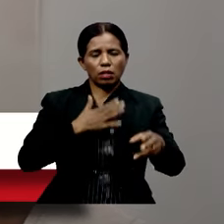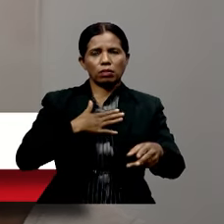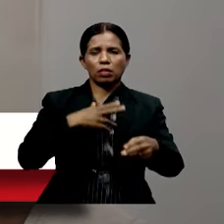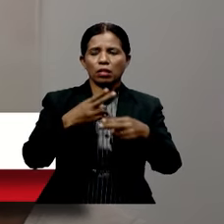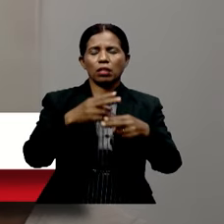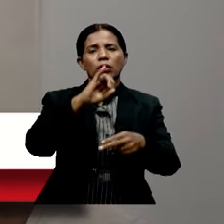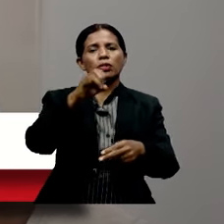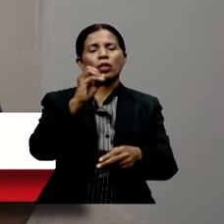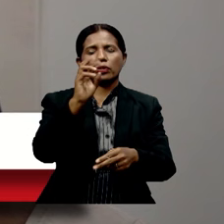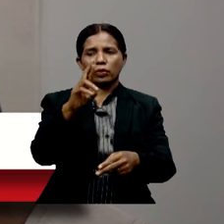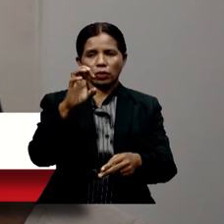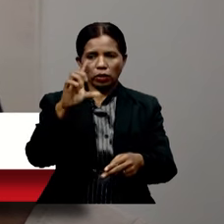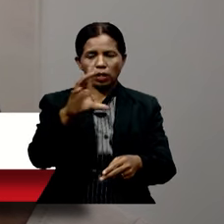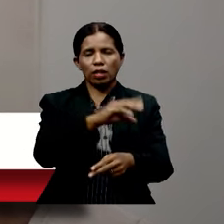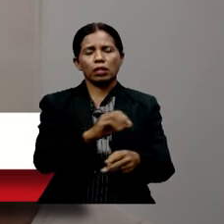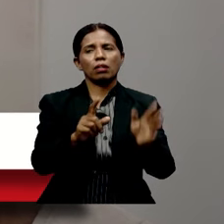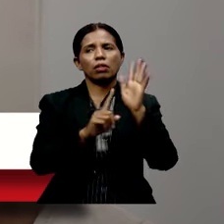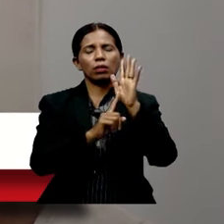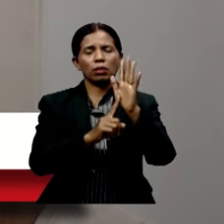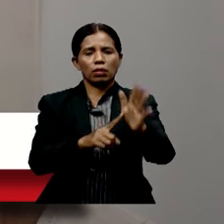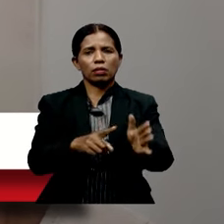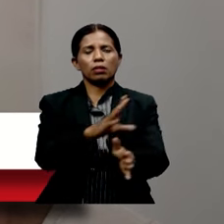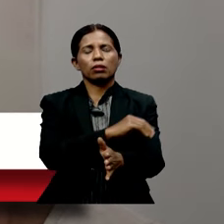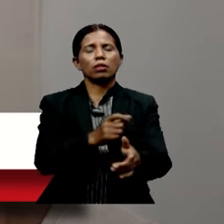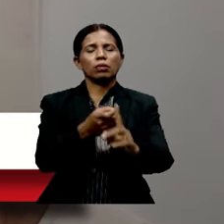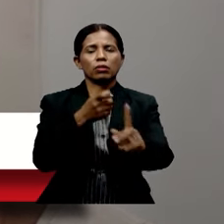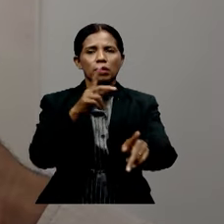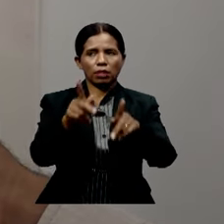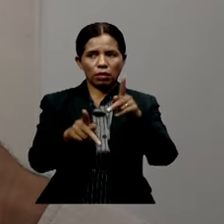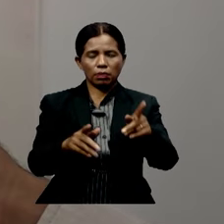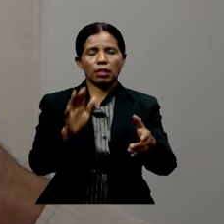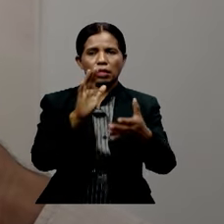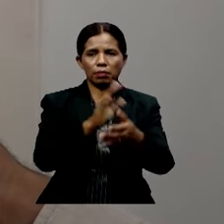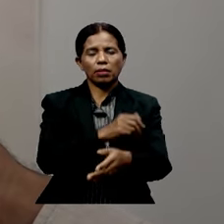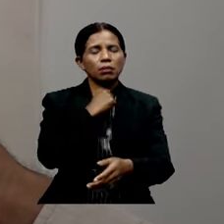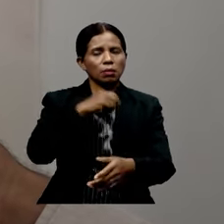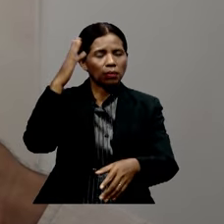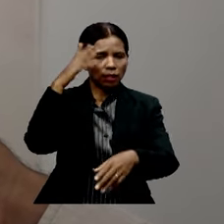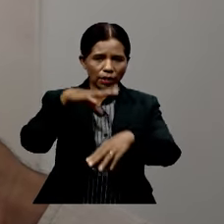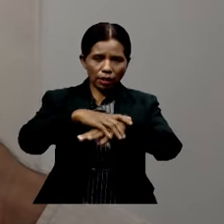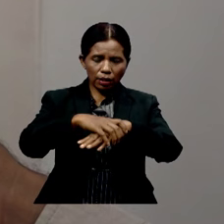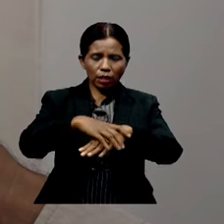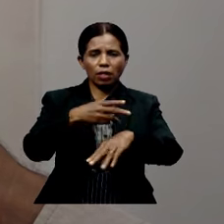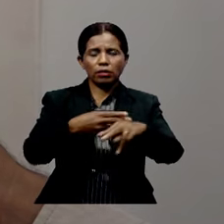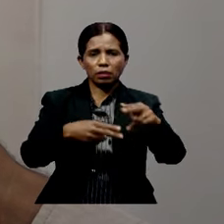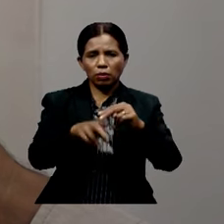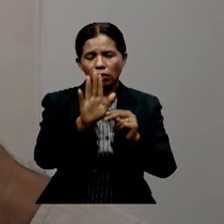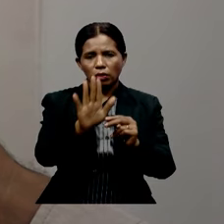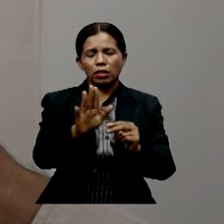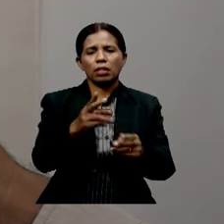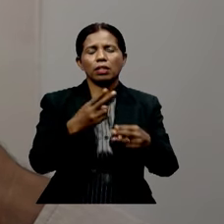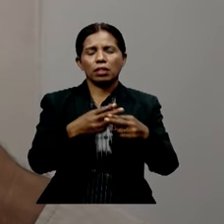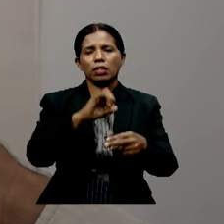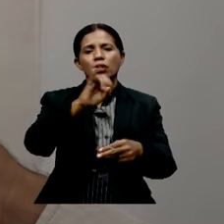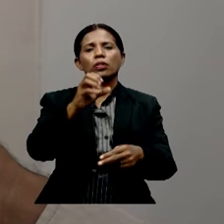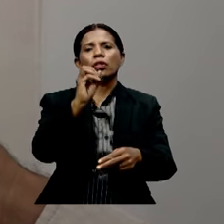au hato komprimento si povo Timor Leste. Mare santo padre karte au neliman ni den ha on den aran saida au naran